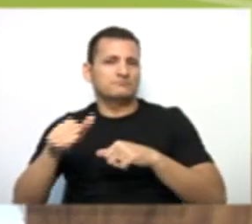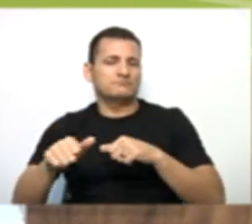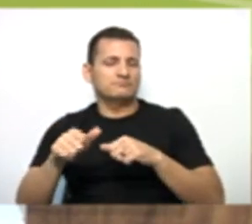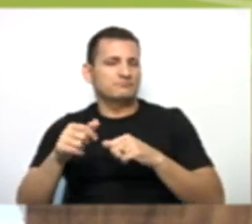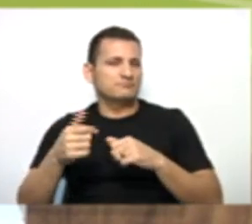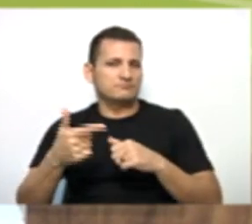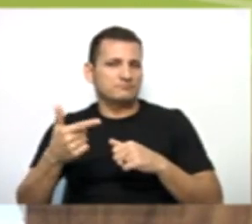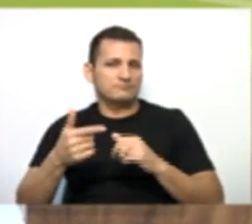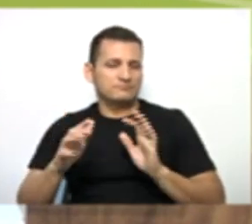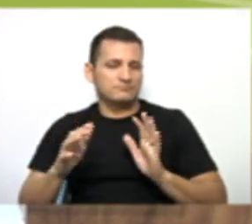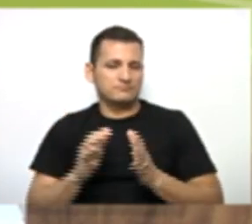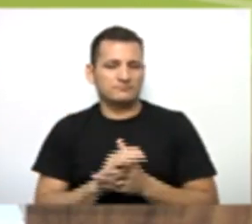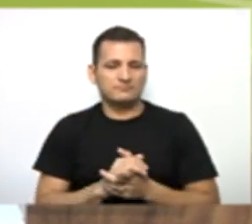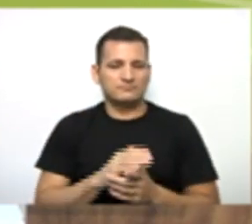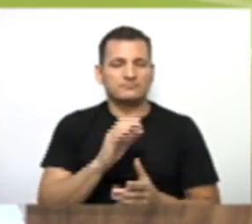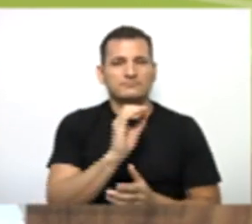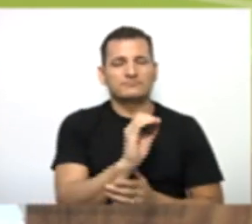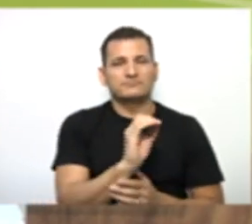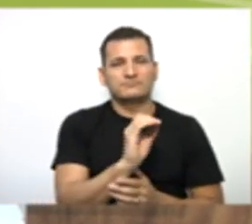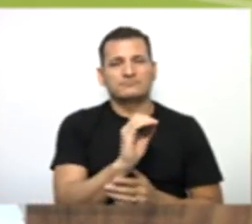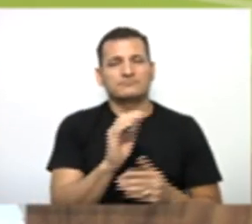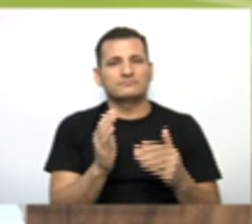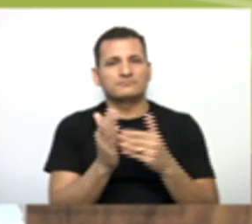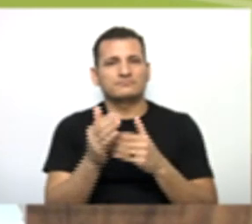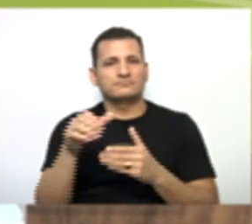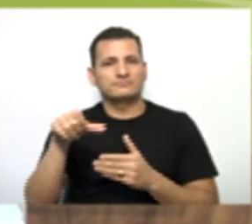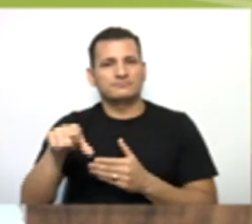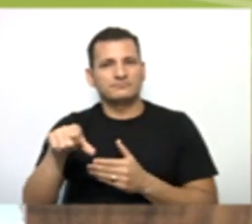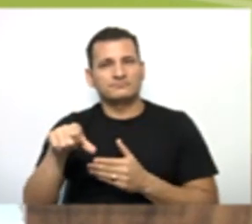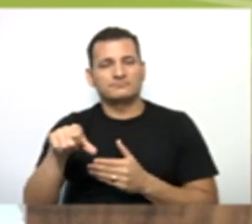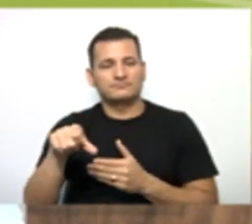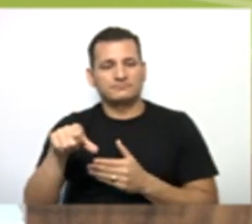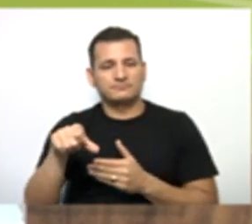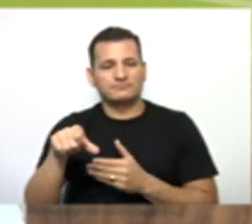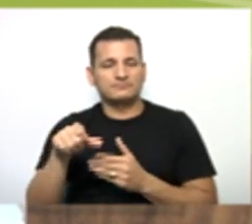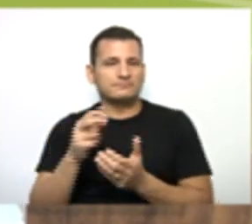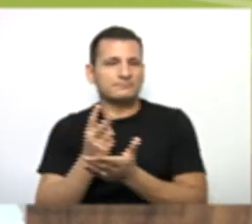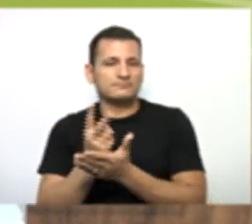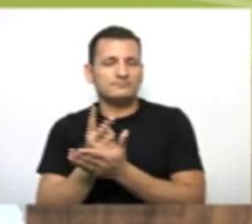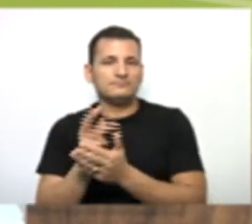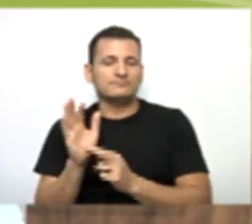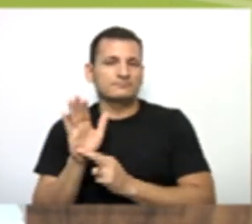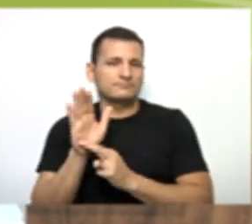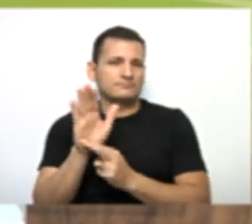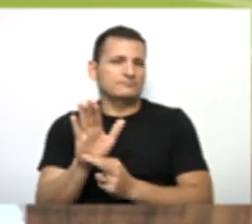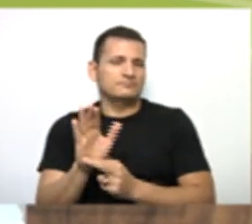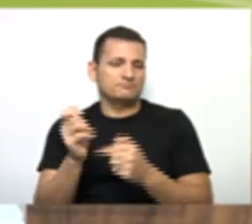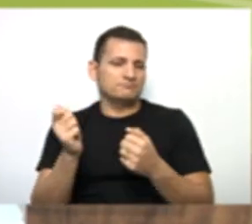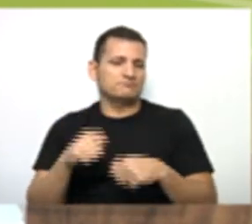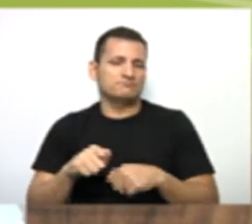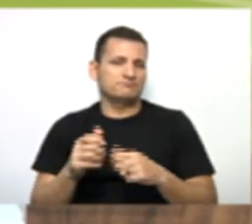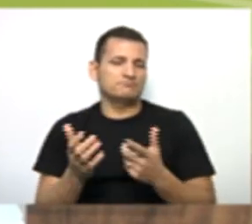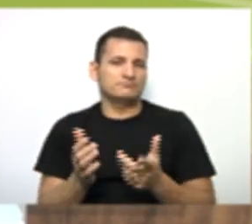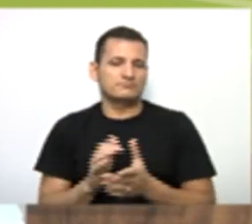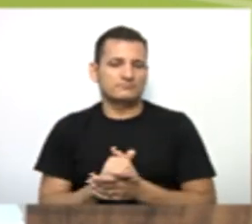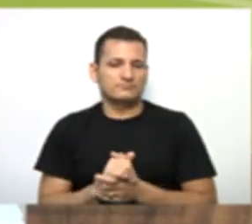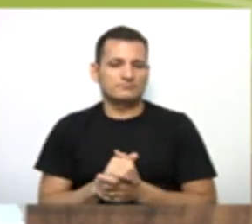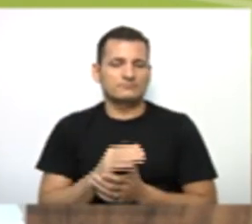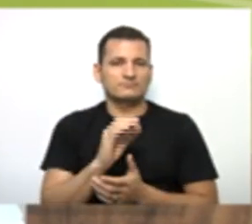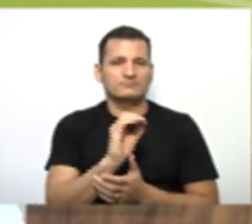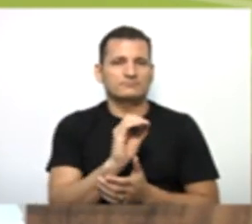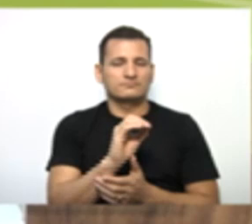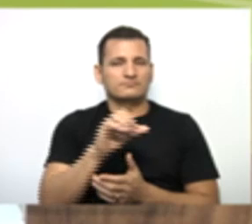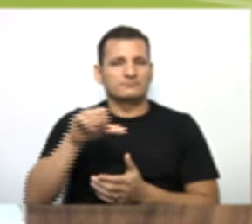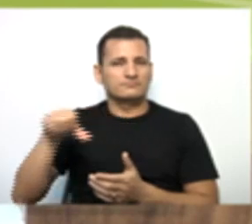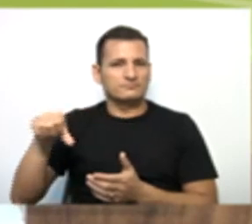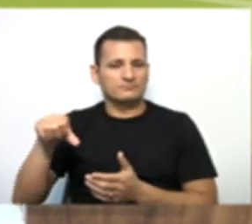posição. Do 0 até o 9, a mesma representação cabe nos dois sistemas. De 0 a 9